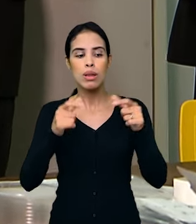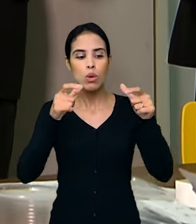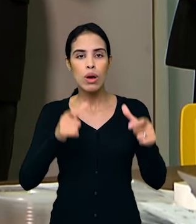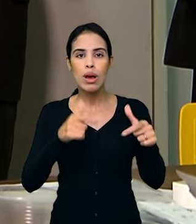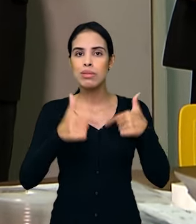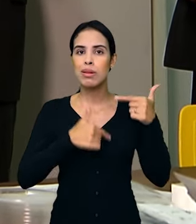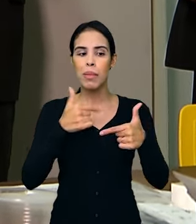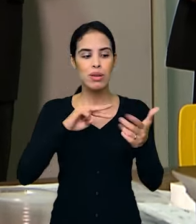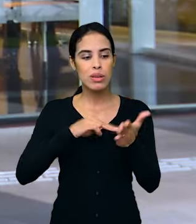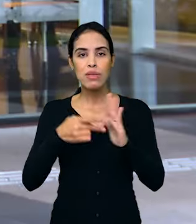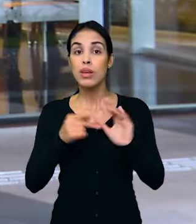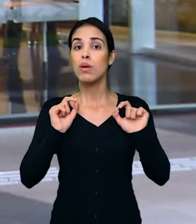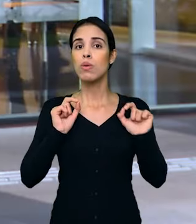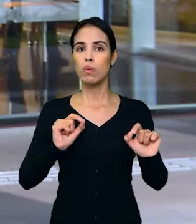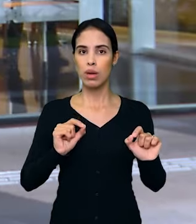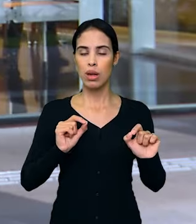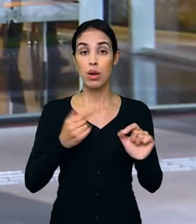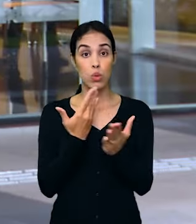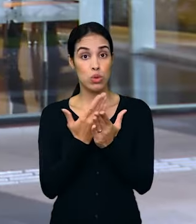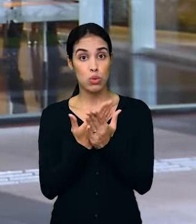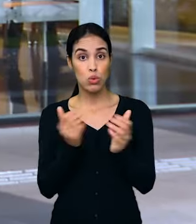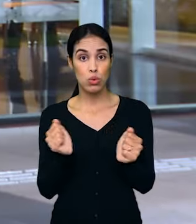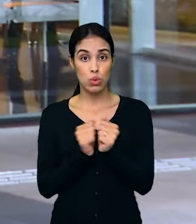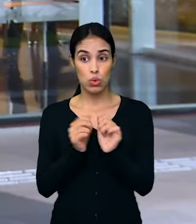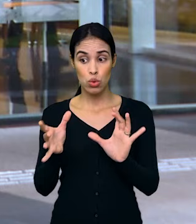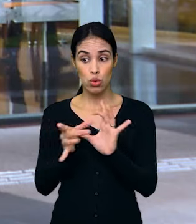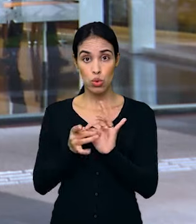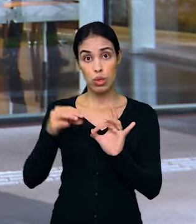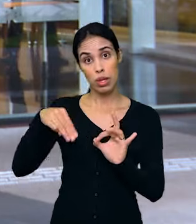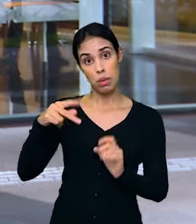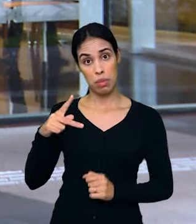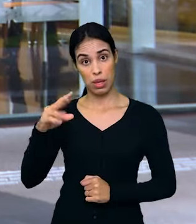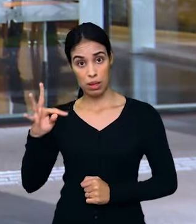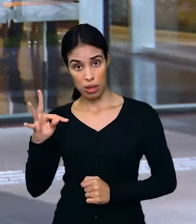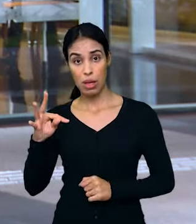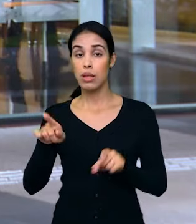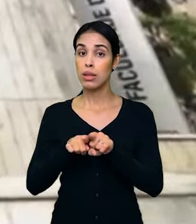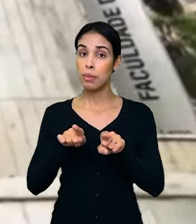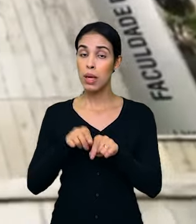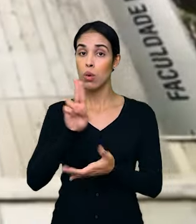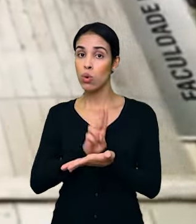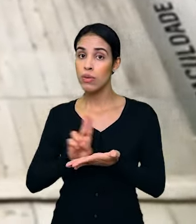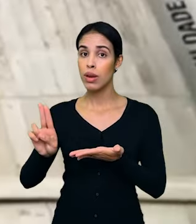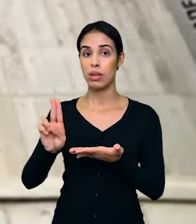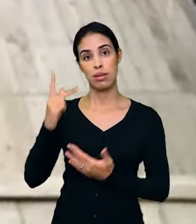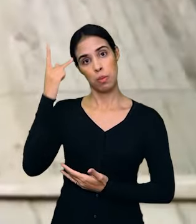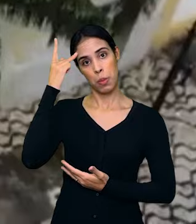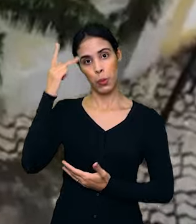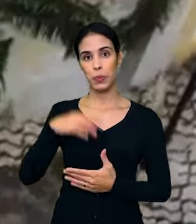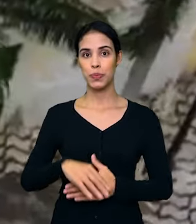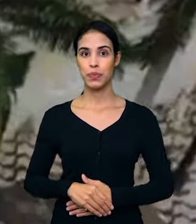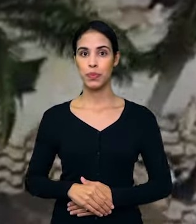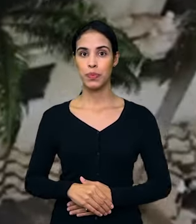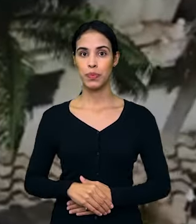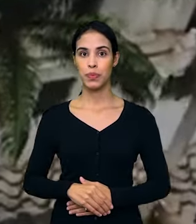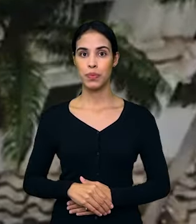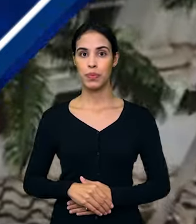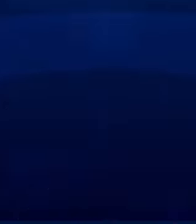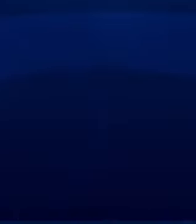que é local de trabalho. O estudo foi feito em parceria com o Ministério Público do Trabalho e com a Universidade de São Paulo.